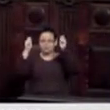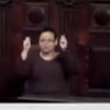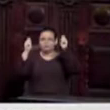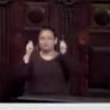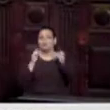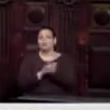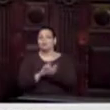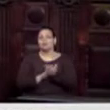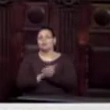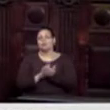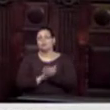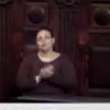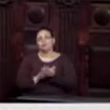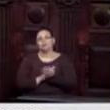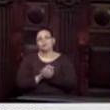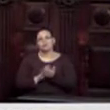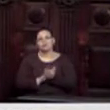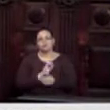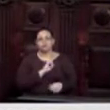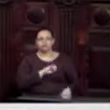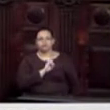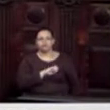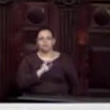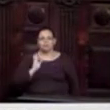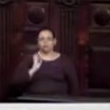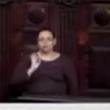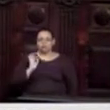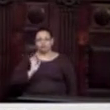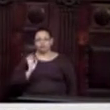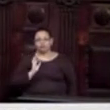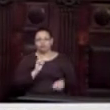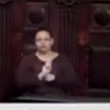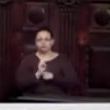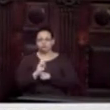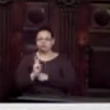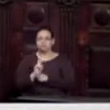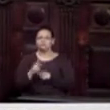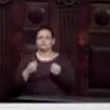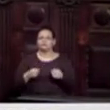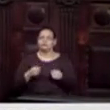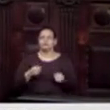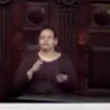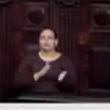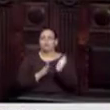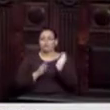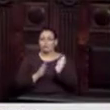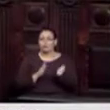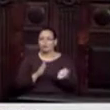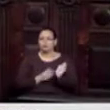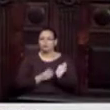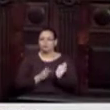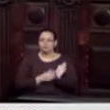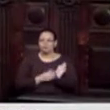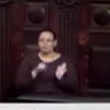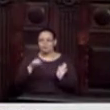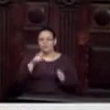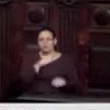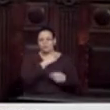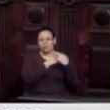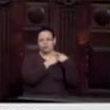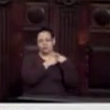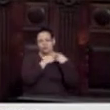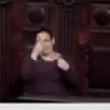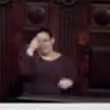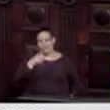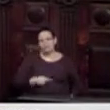querer satanizar os policiais que estão lá na ponta. Nós temos que cobrar as responsabilidades de quem manda, de